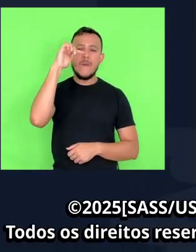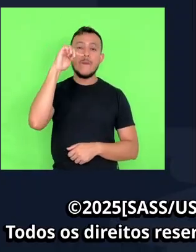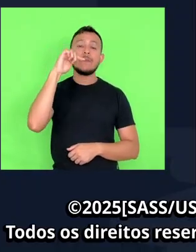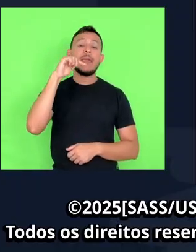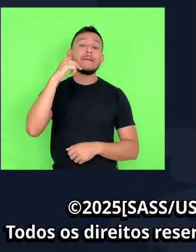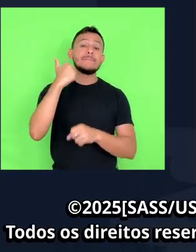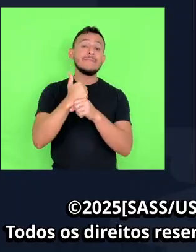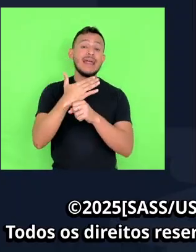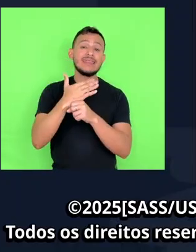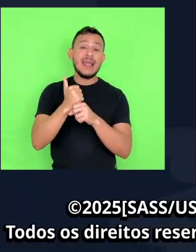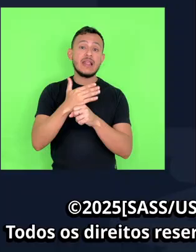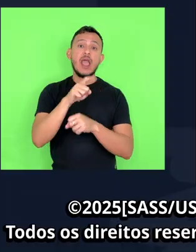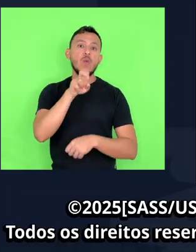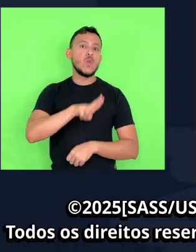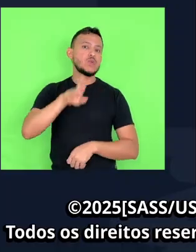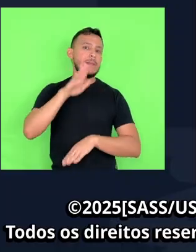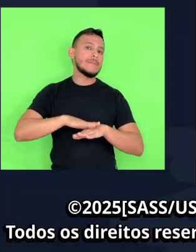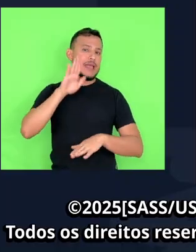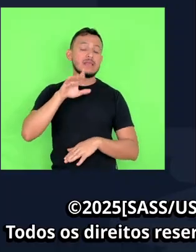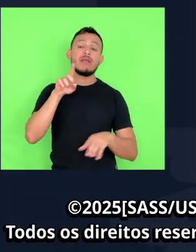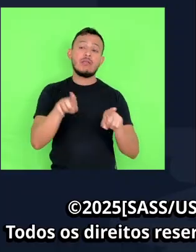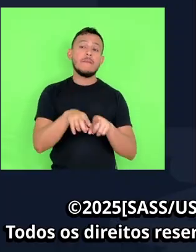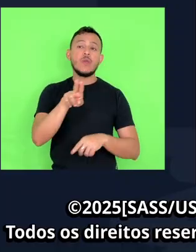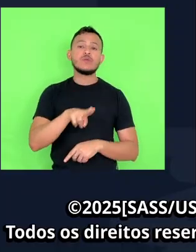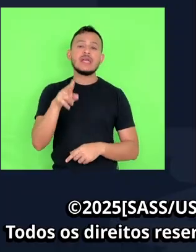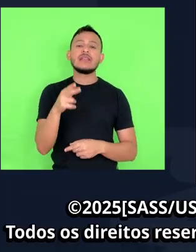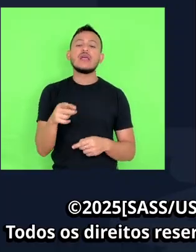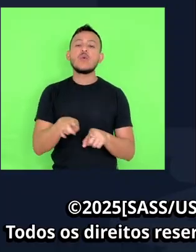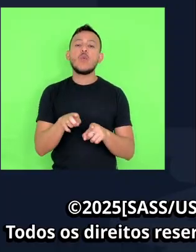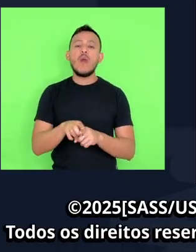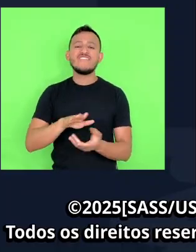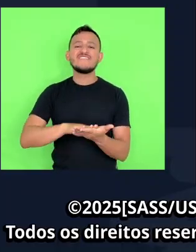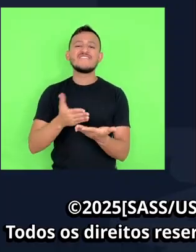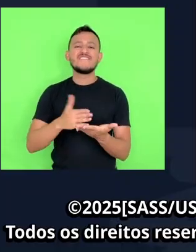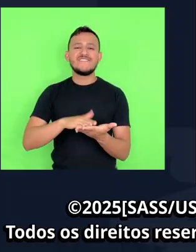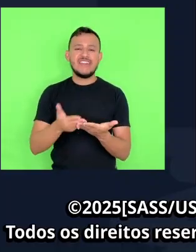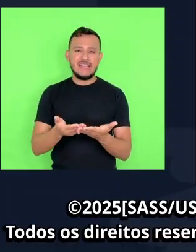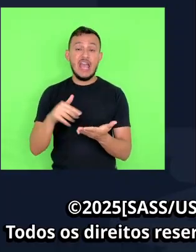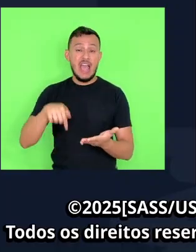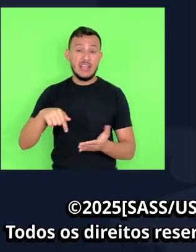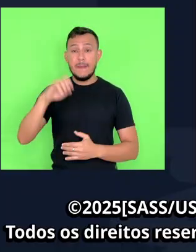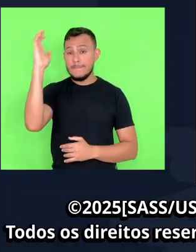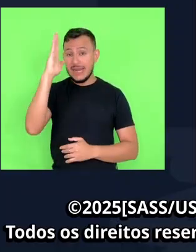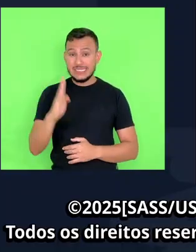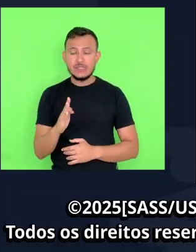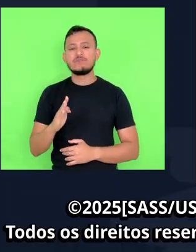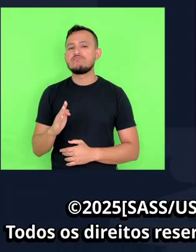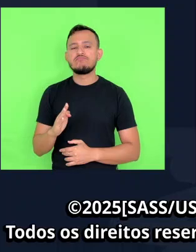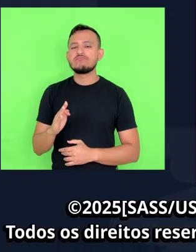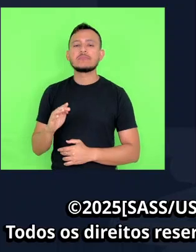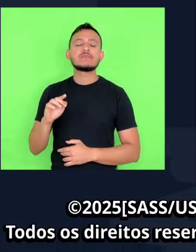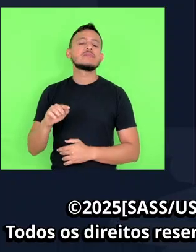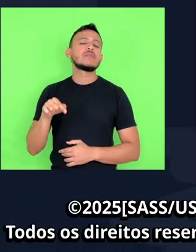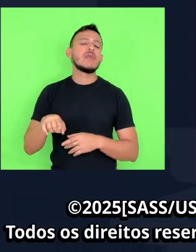as batatas são muito consumidas, e são consumidas fritas. Aqui no nosso Brasil, não